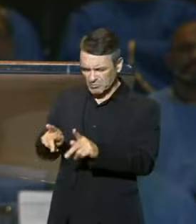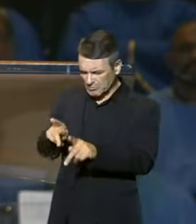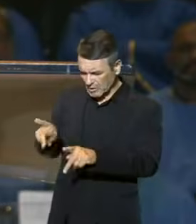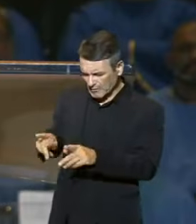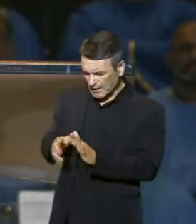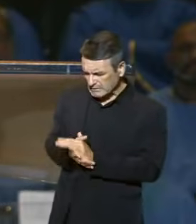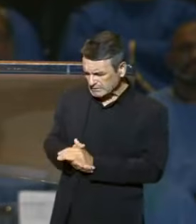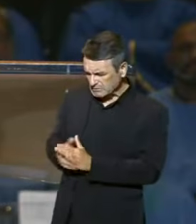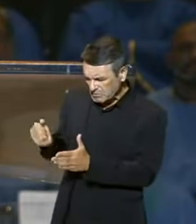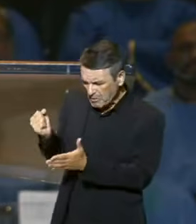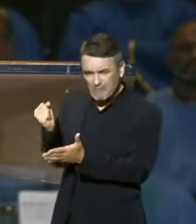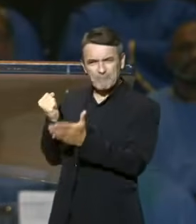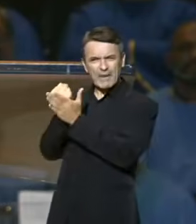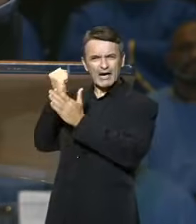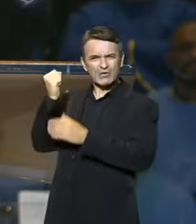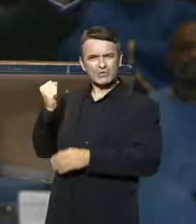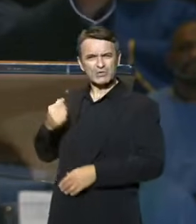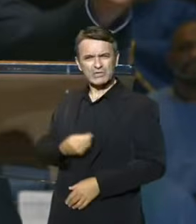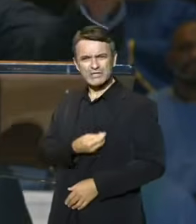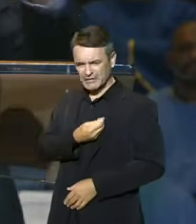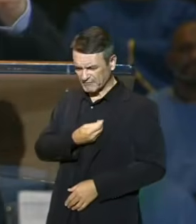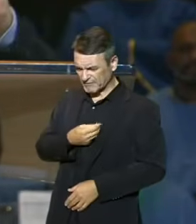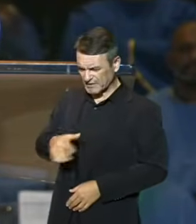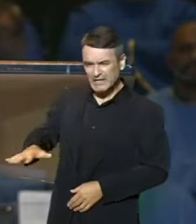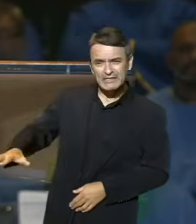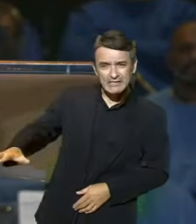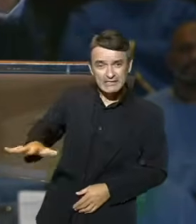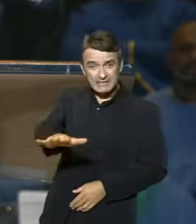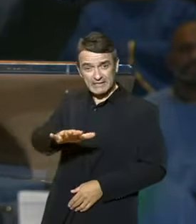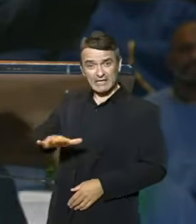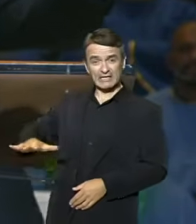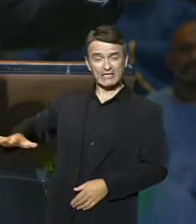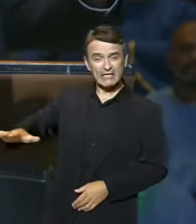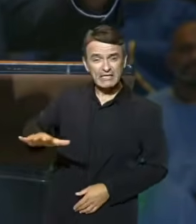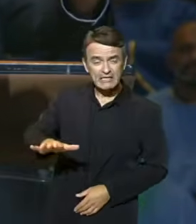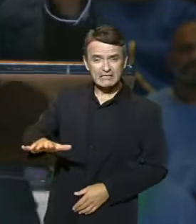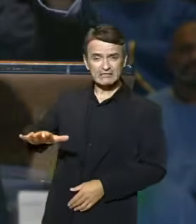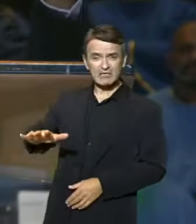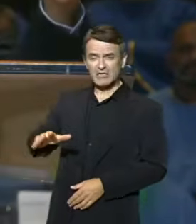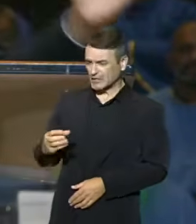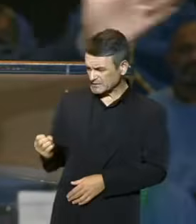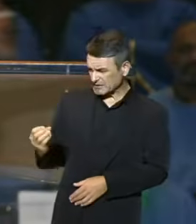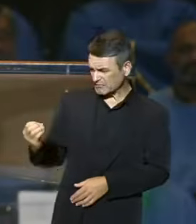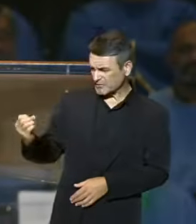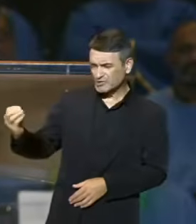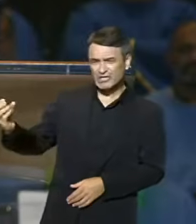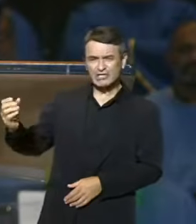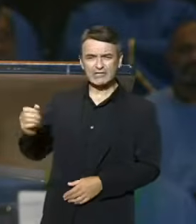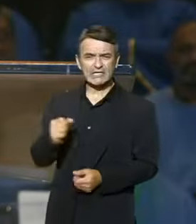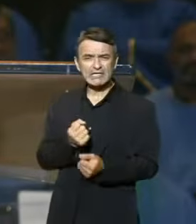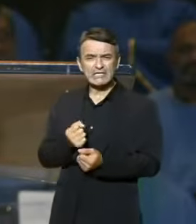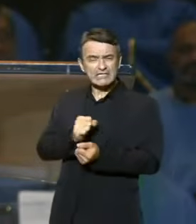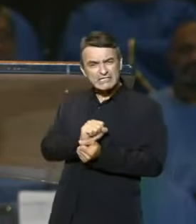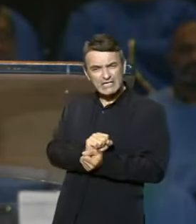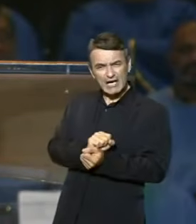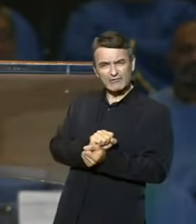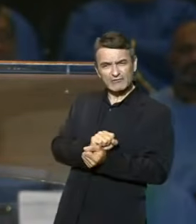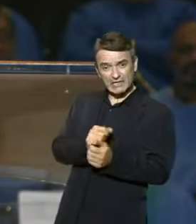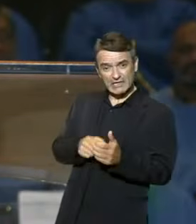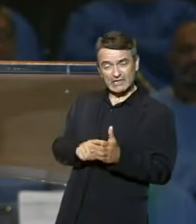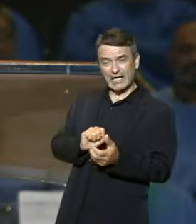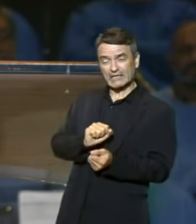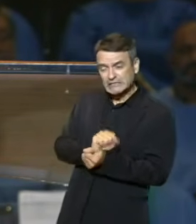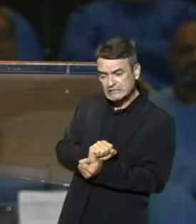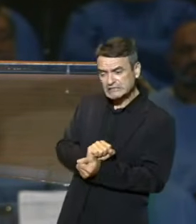fazia o êxodo, que fazia a viagem, a jornada da escravidão